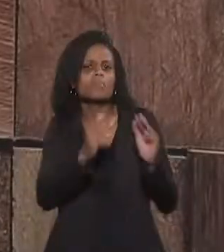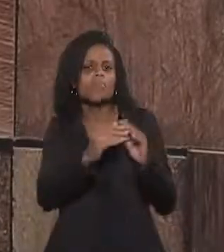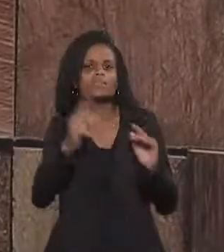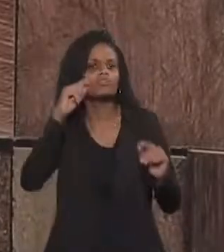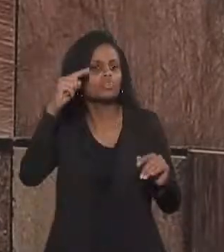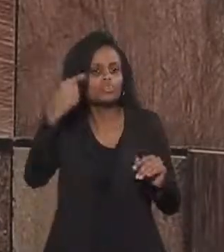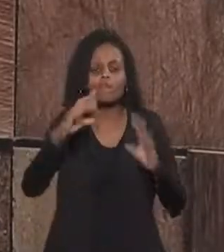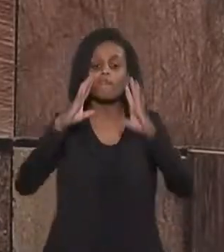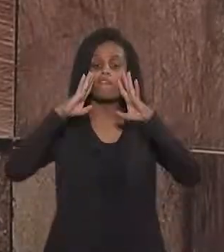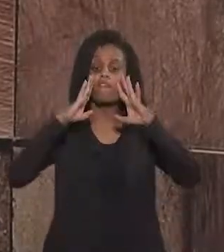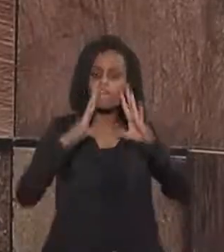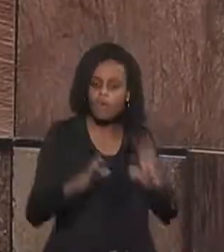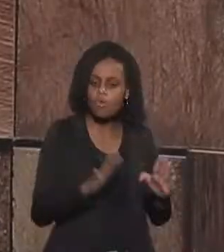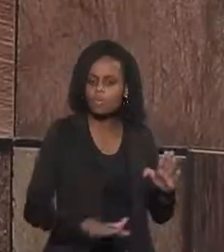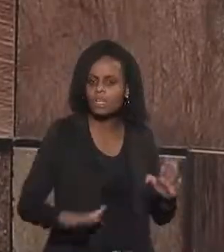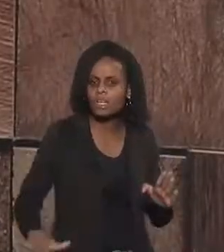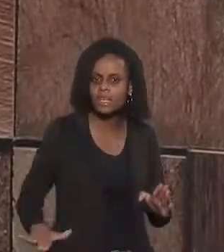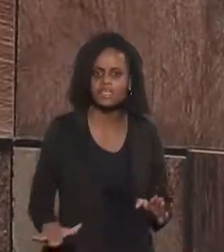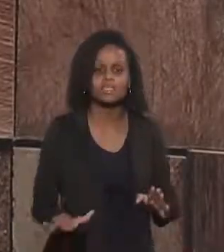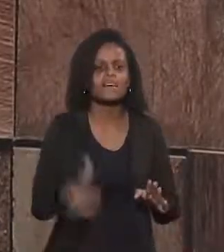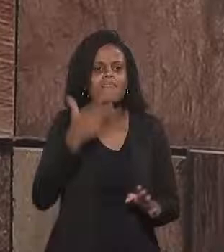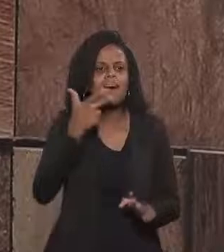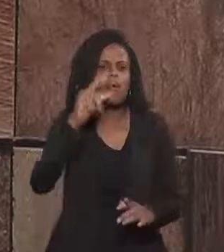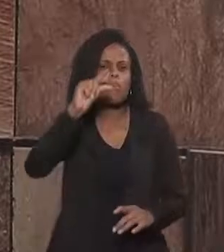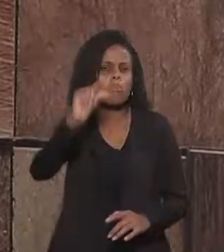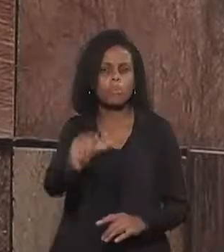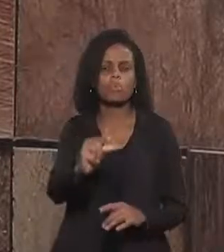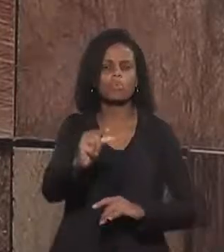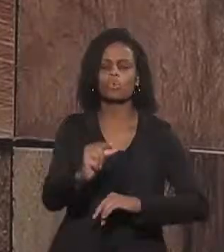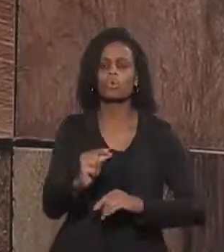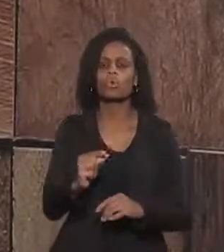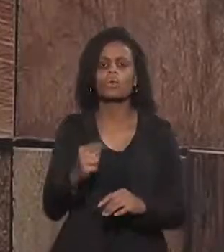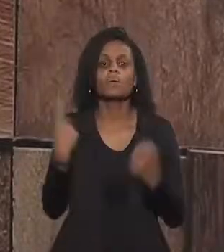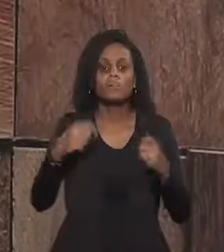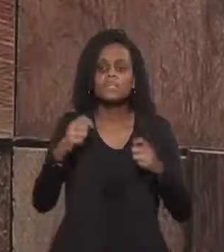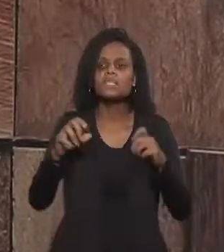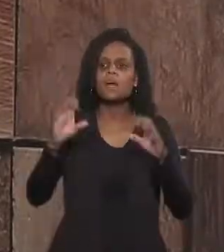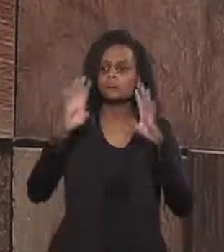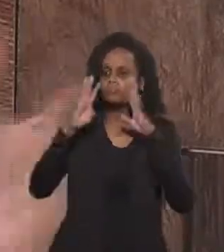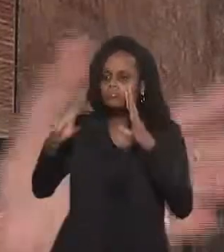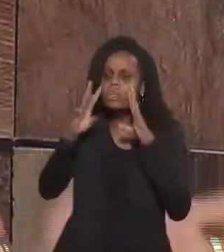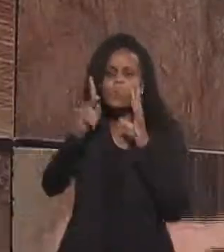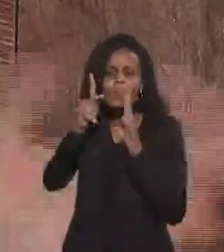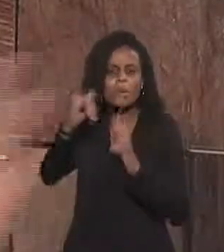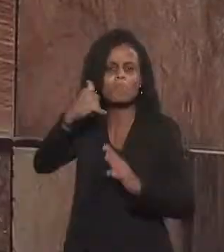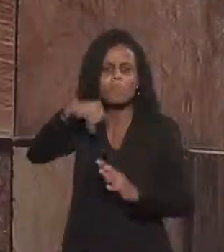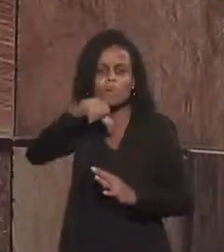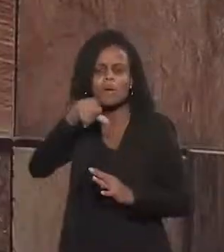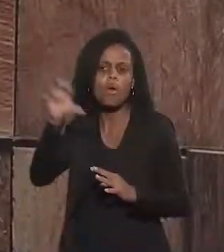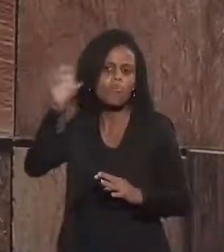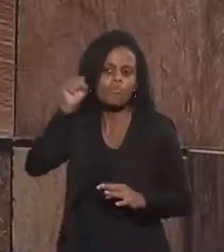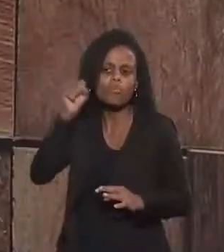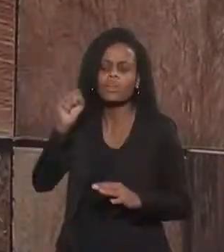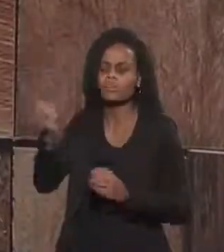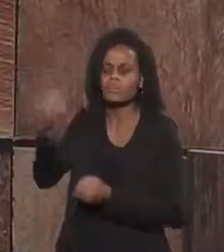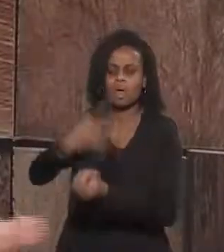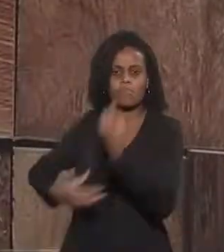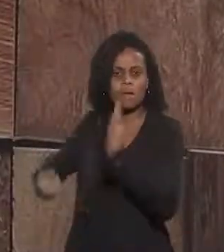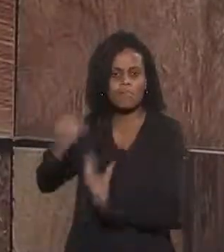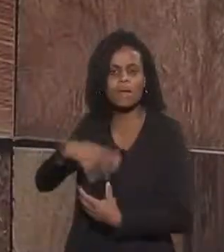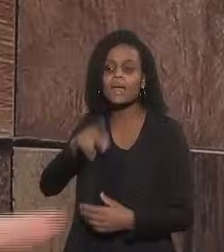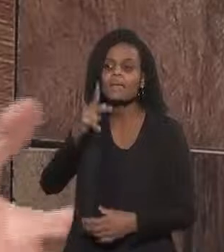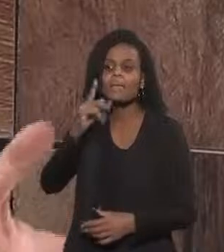gente pede todo dia, foco na criança, quanto menos falar melhor. E tem que ouvir os pais, porque às vezes os